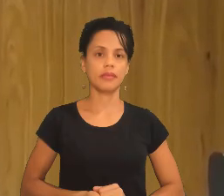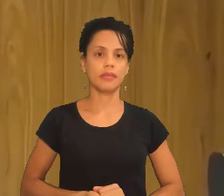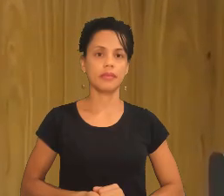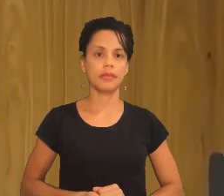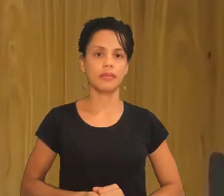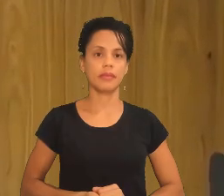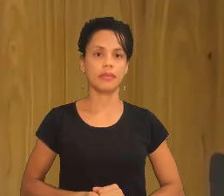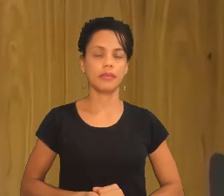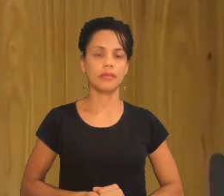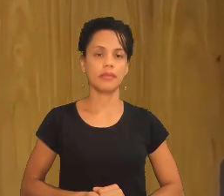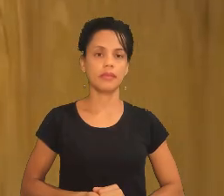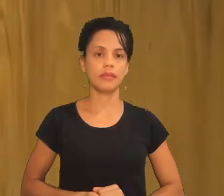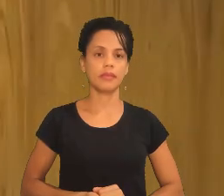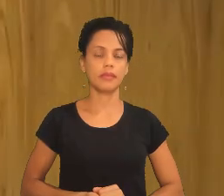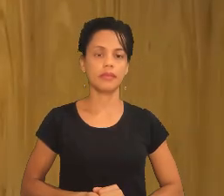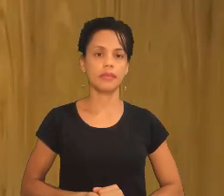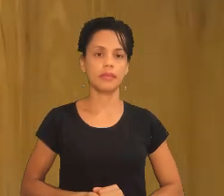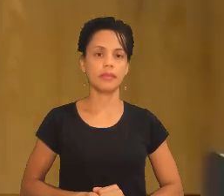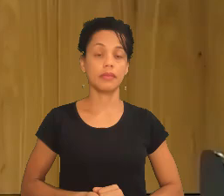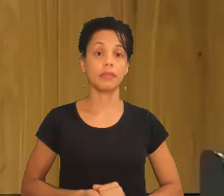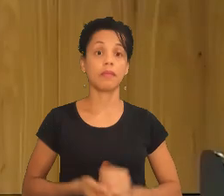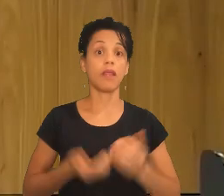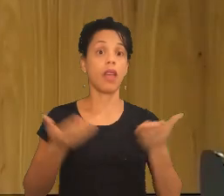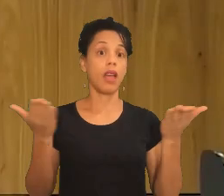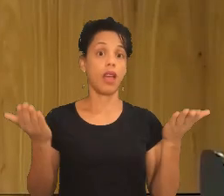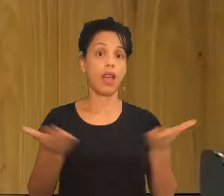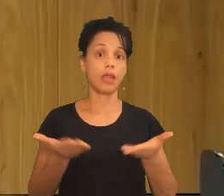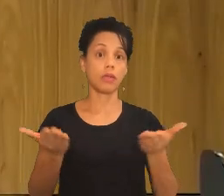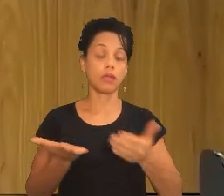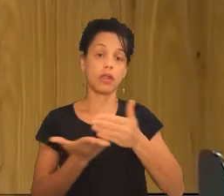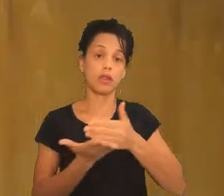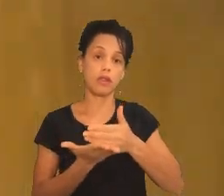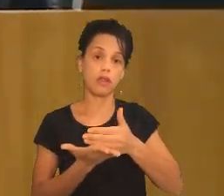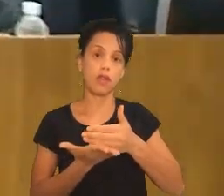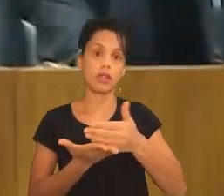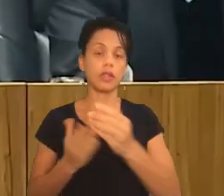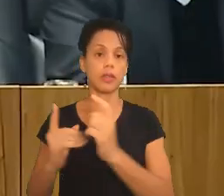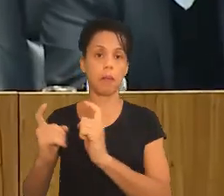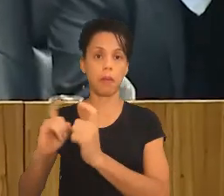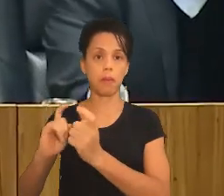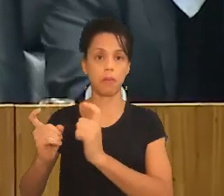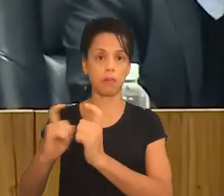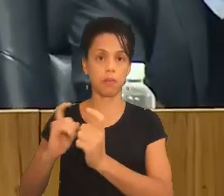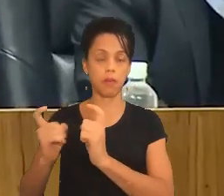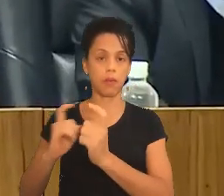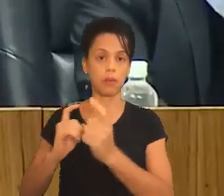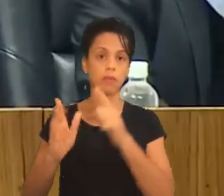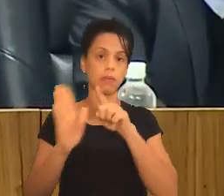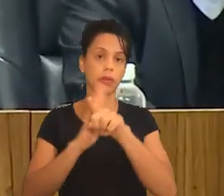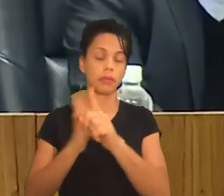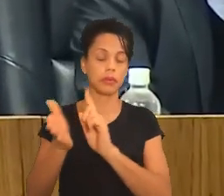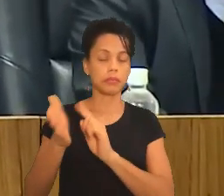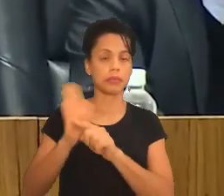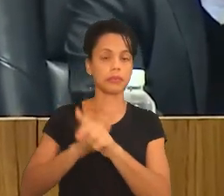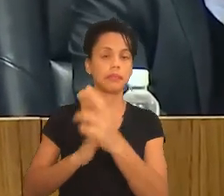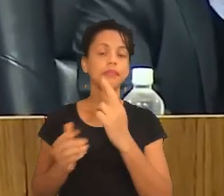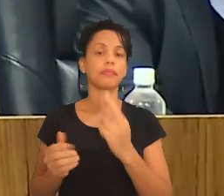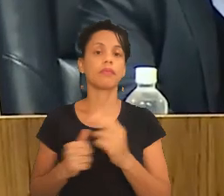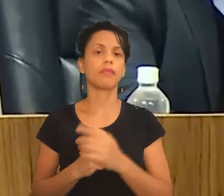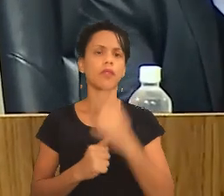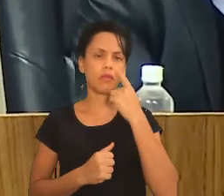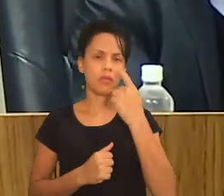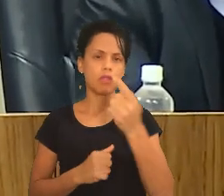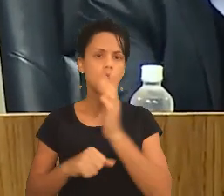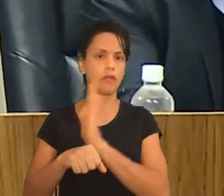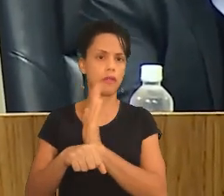Nós vamos iniciar agora o debate como vocês podem ver, o filme trata